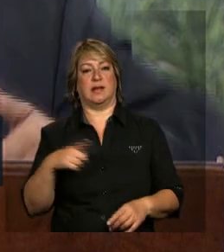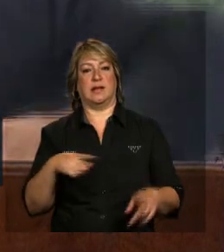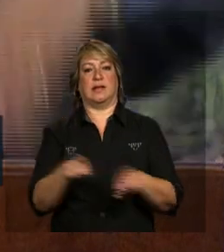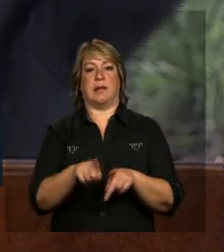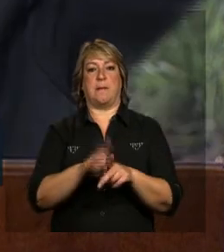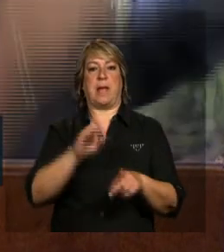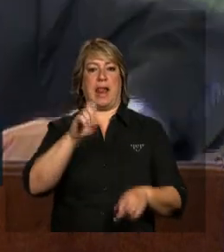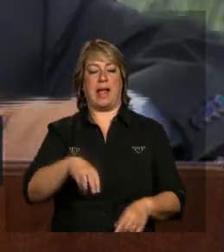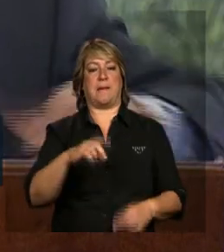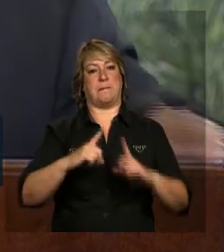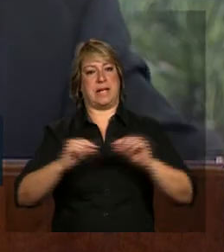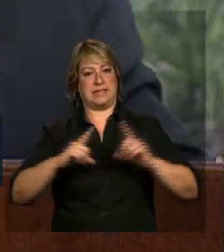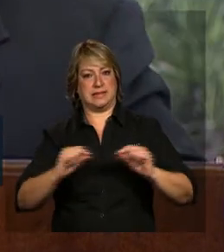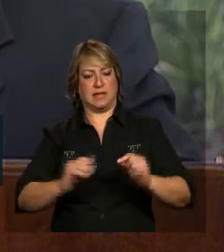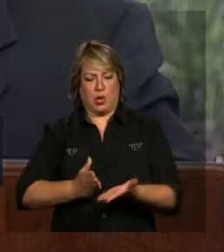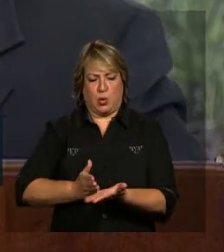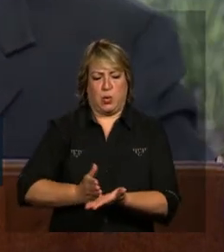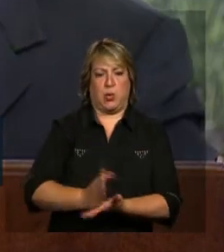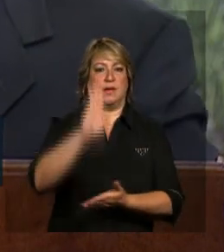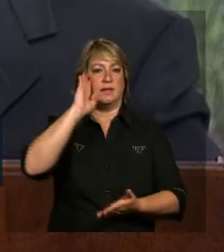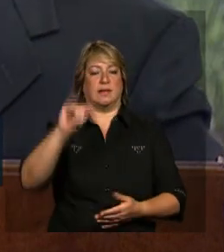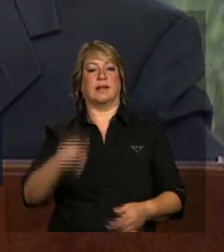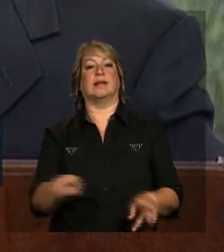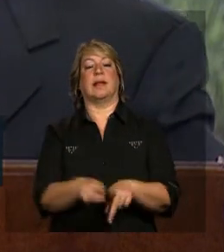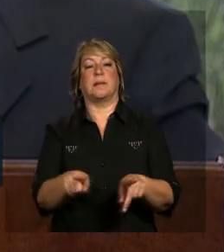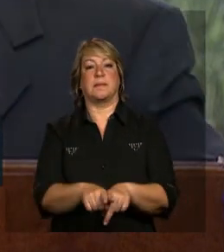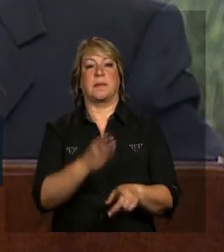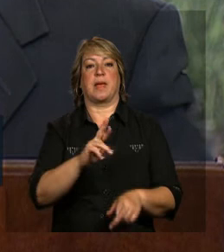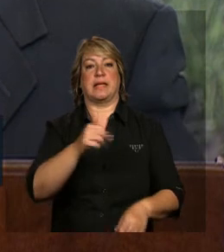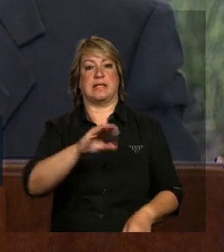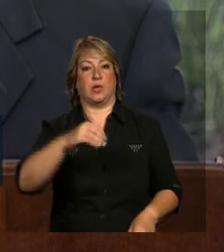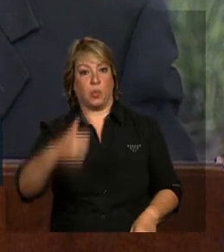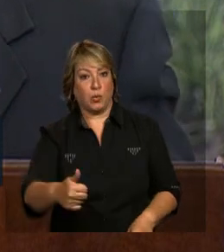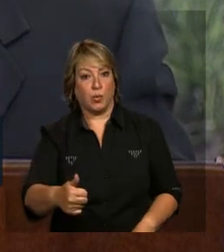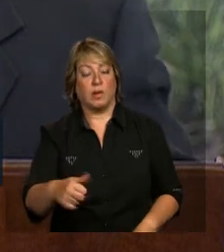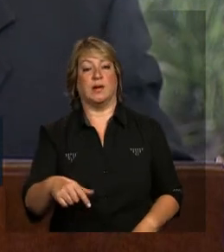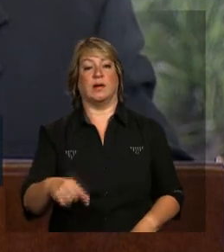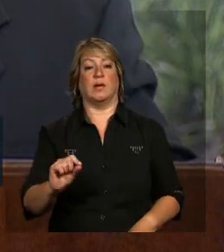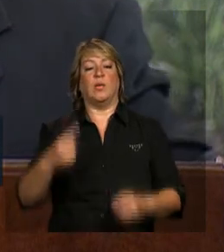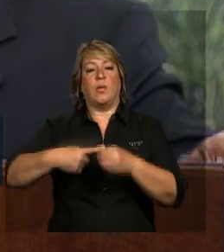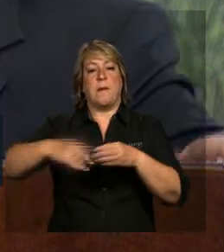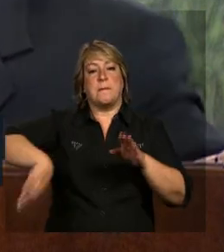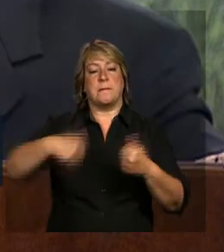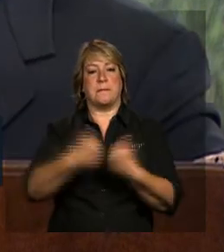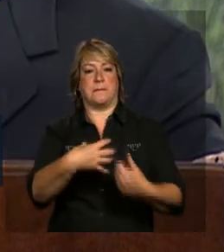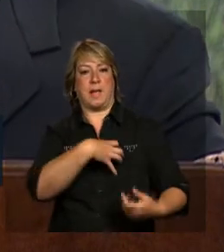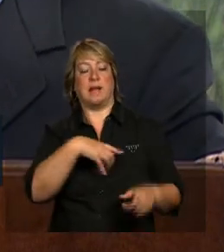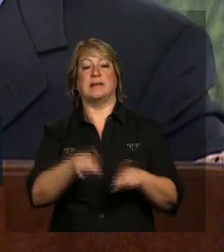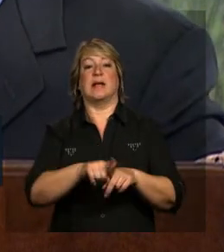Belém Brasília que corta o coração do Brasil a br-101 no litoral da Bahia a